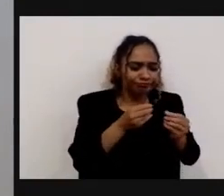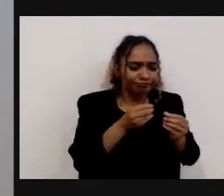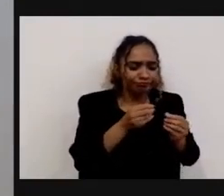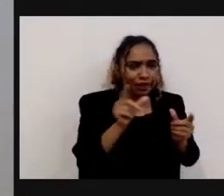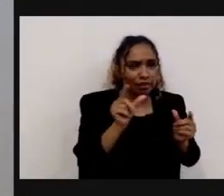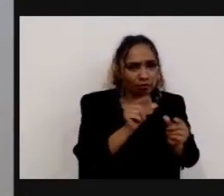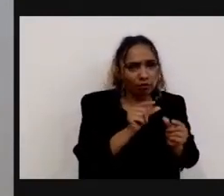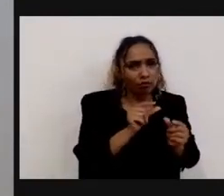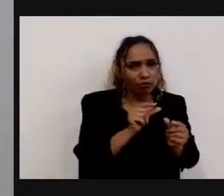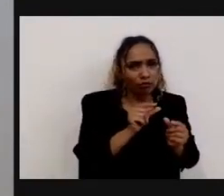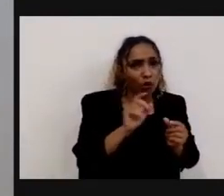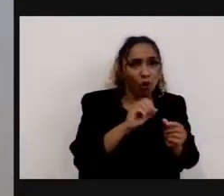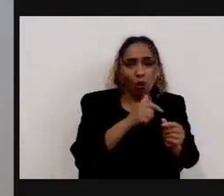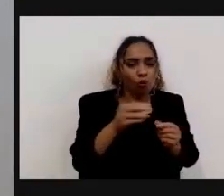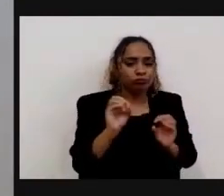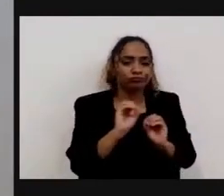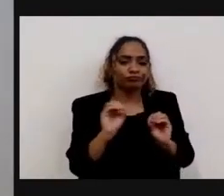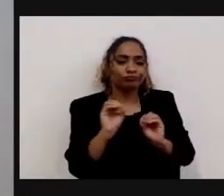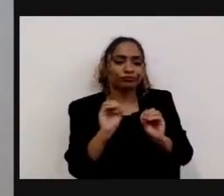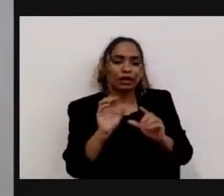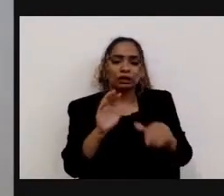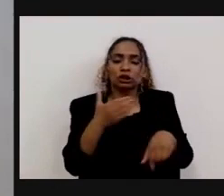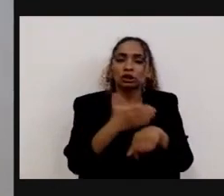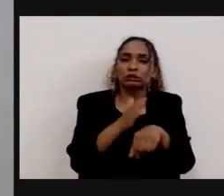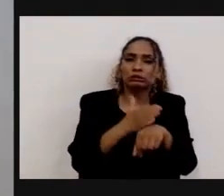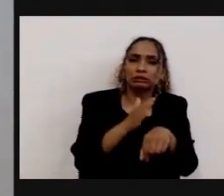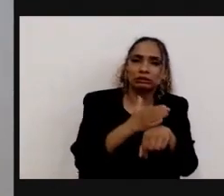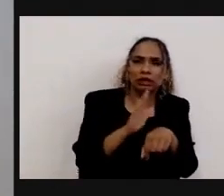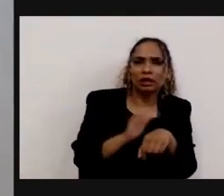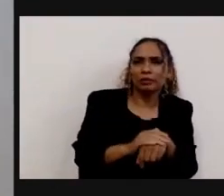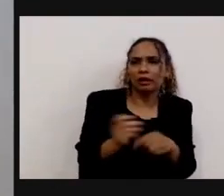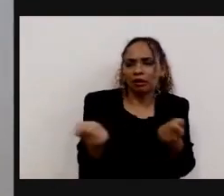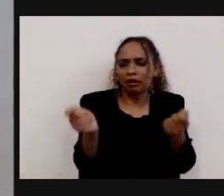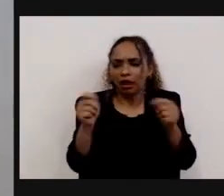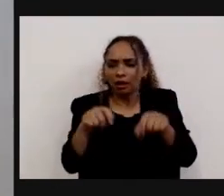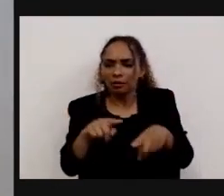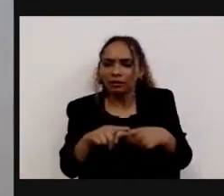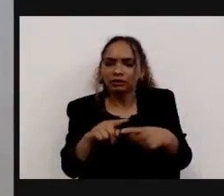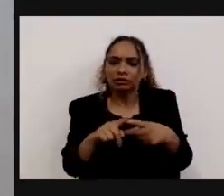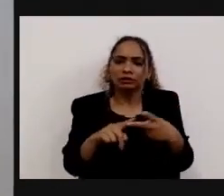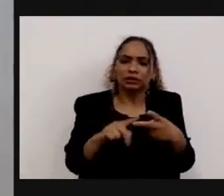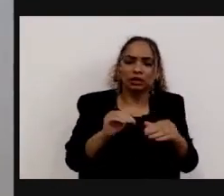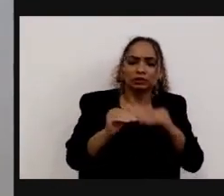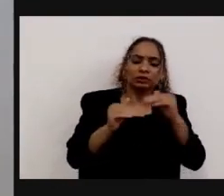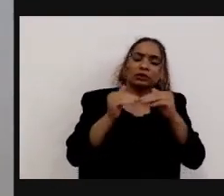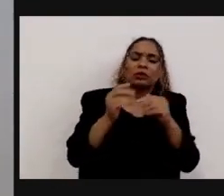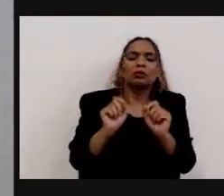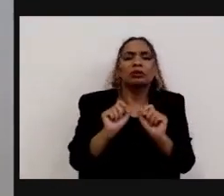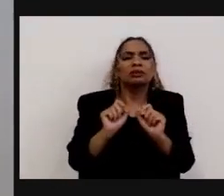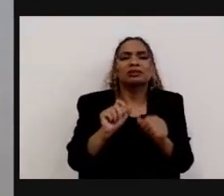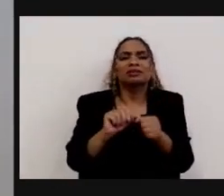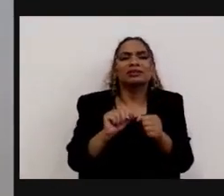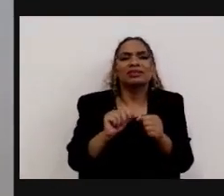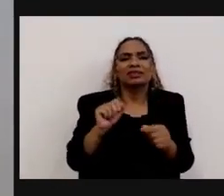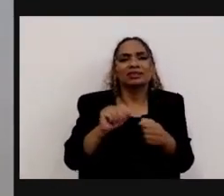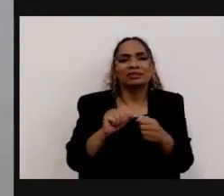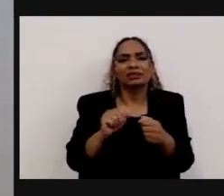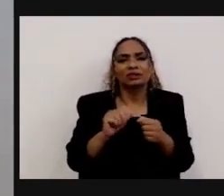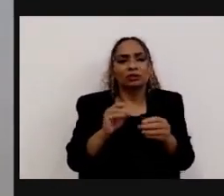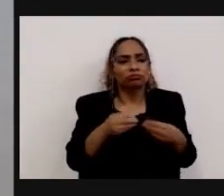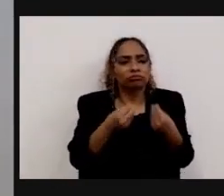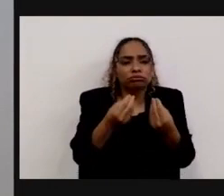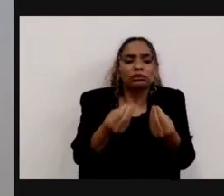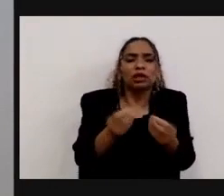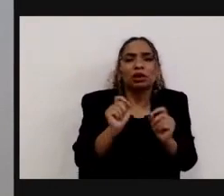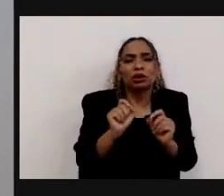a gente olha muito mais aí então a gente treina a gente pega lacuna de competência a gente avalia o desempenho mas o que que a gente está fazendo para resgatar a